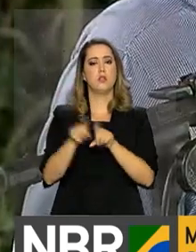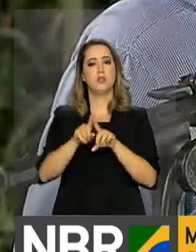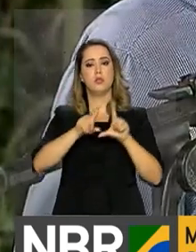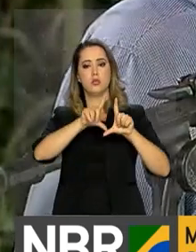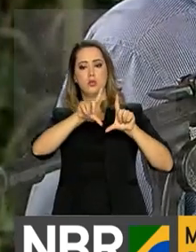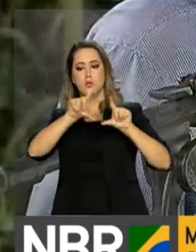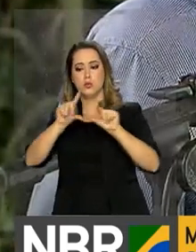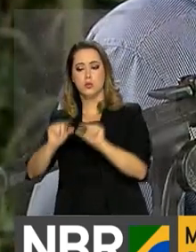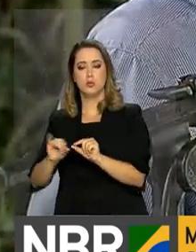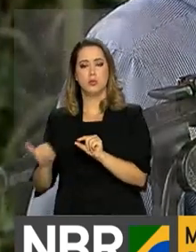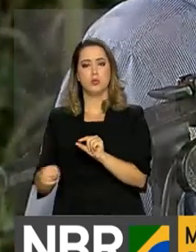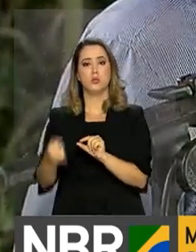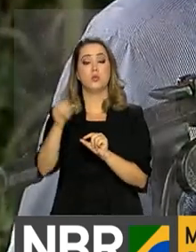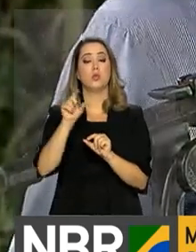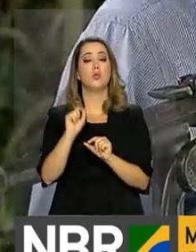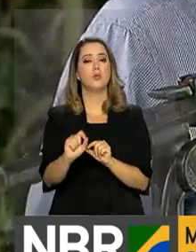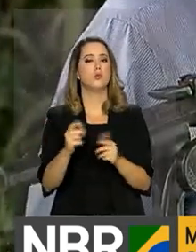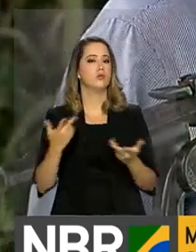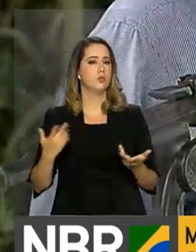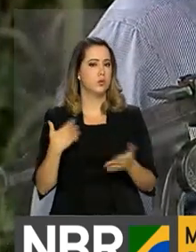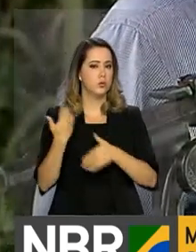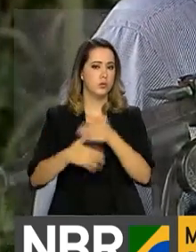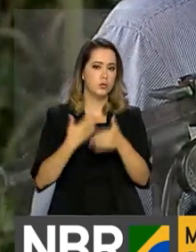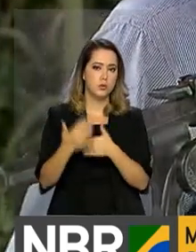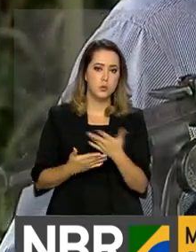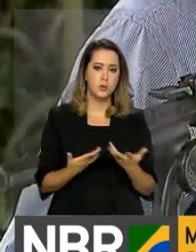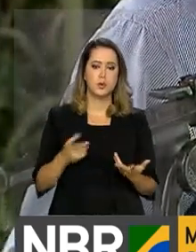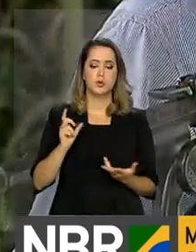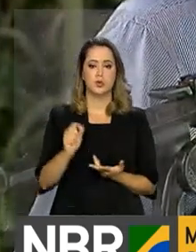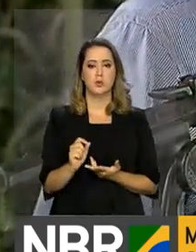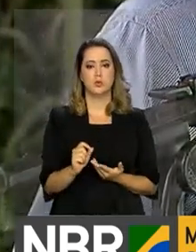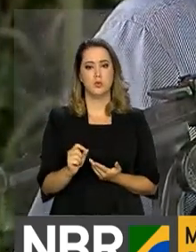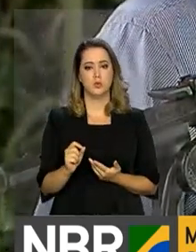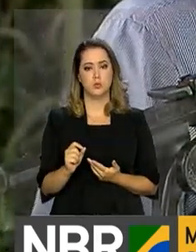dos juros. E esta confiança se reproduz, por exemplo,